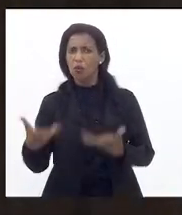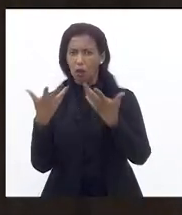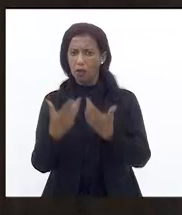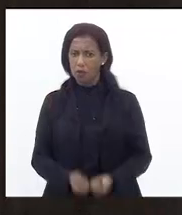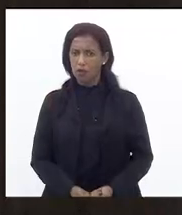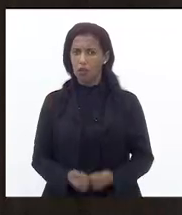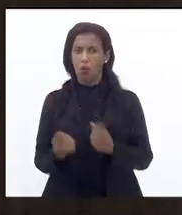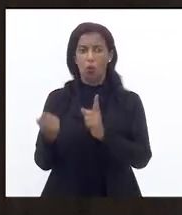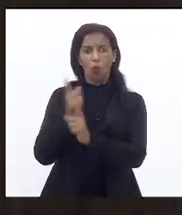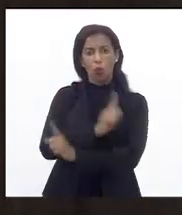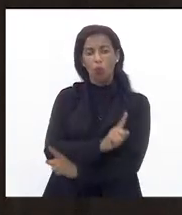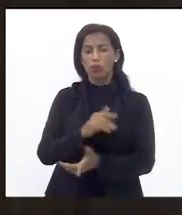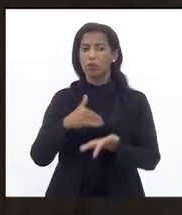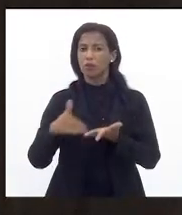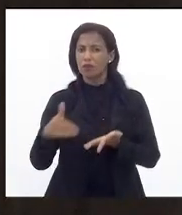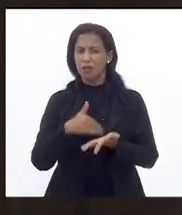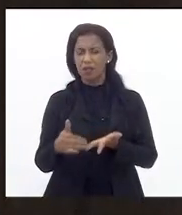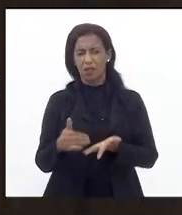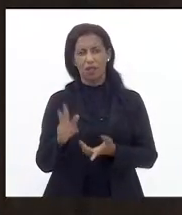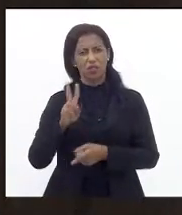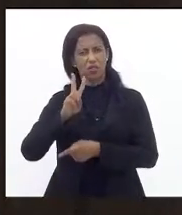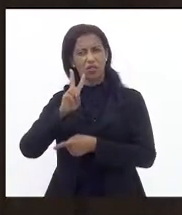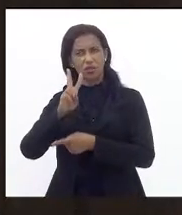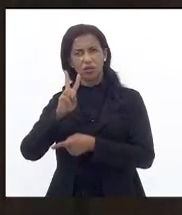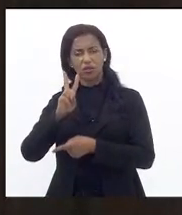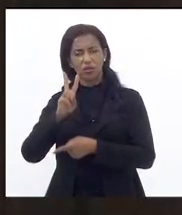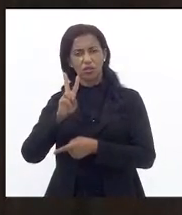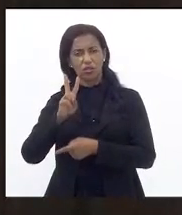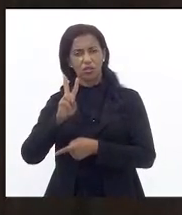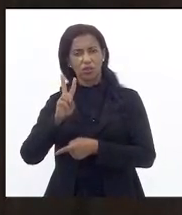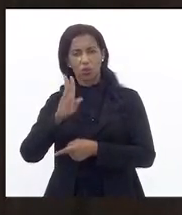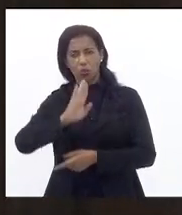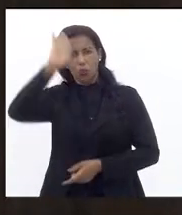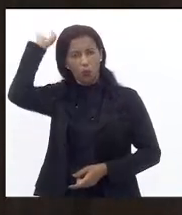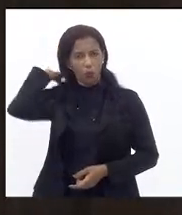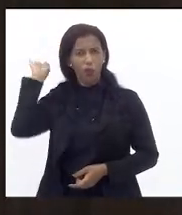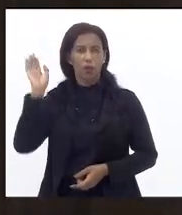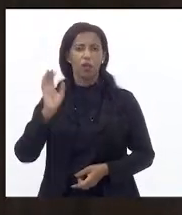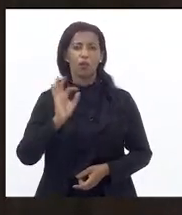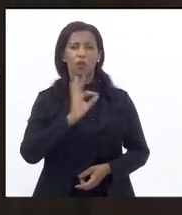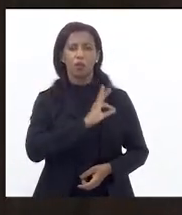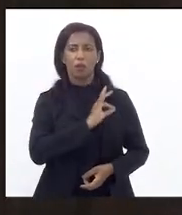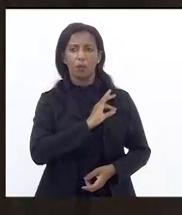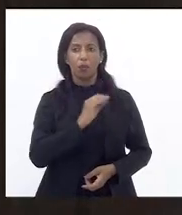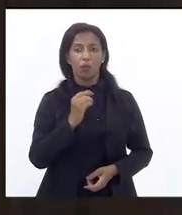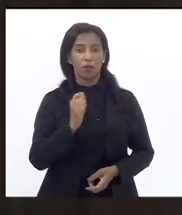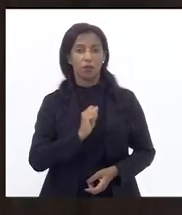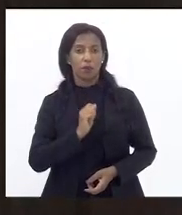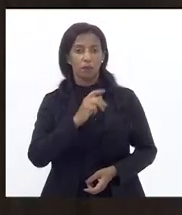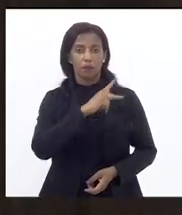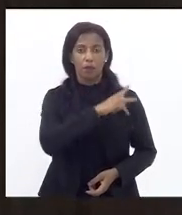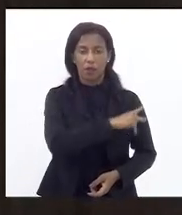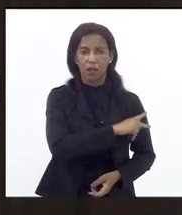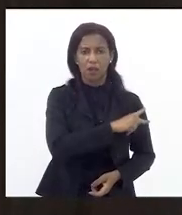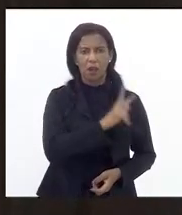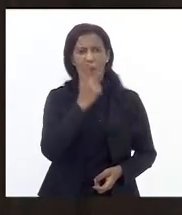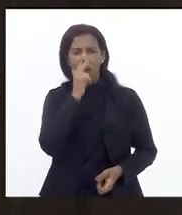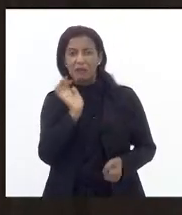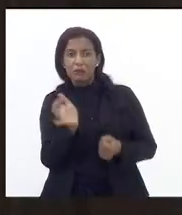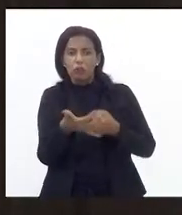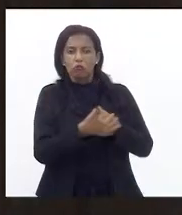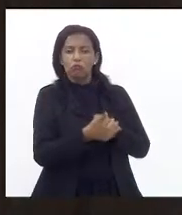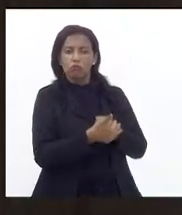o contrário secretário de defesa do corpo de bombeiros e da Polícia Militar tem Senhor me tira esse